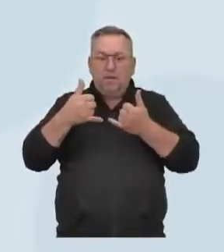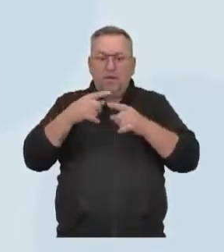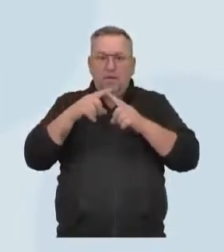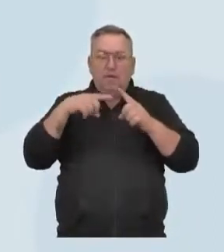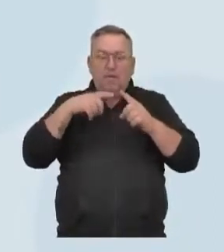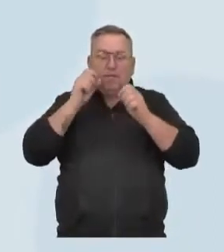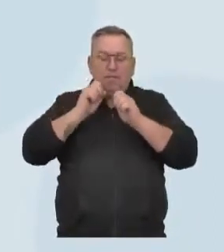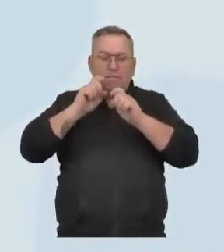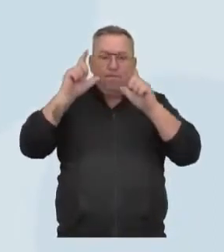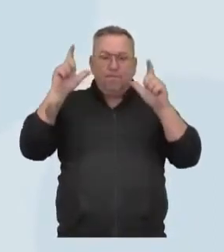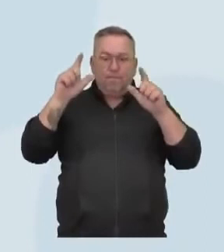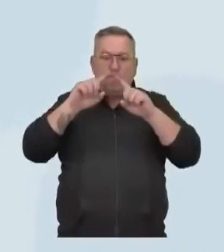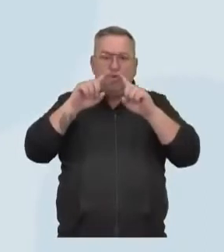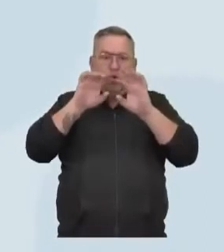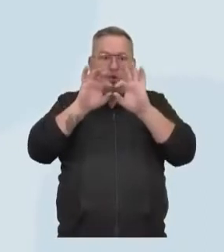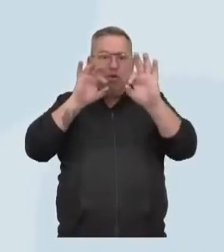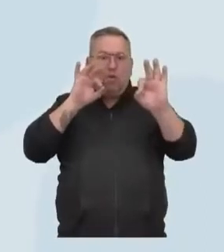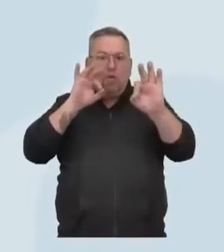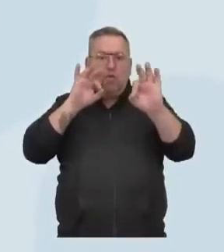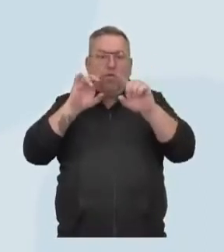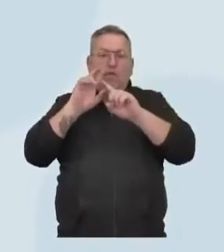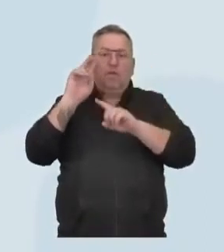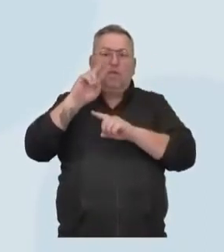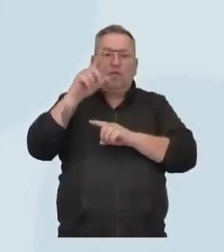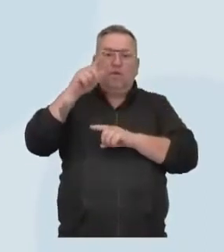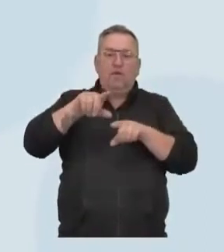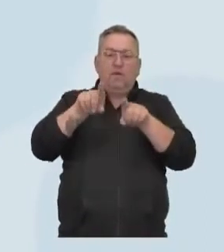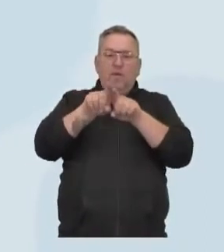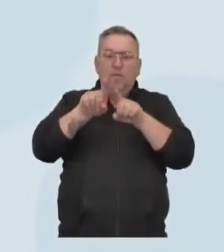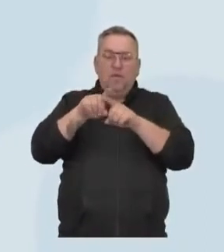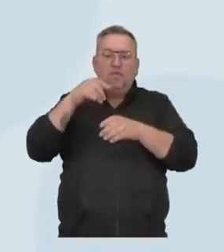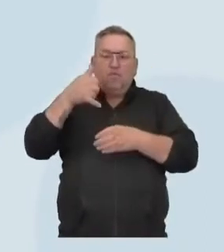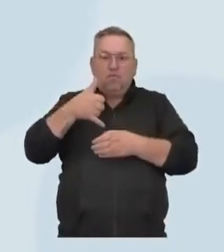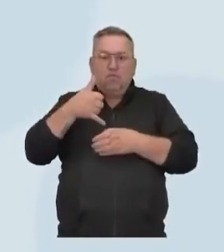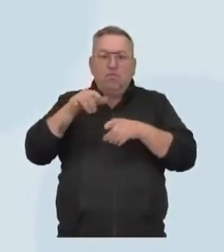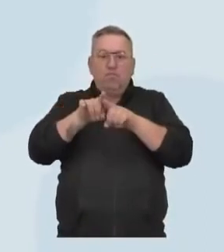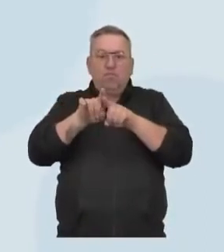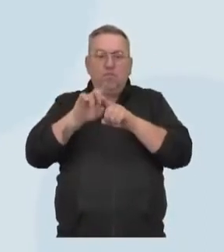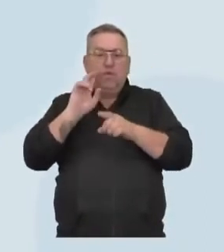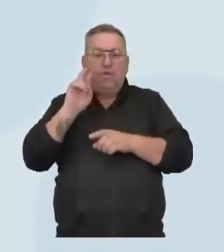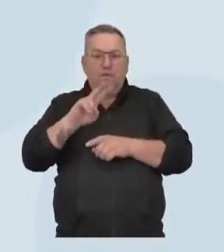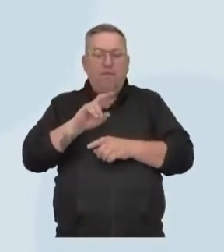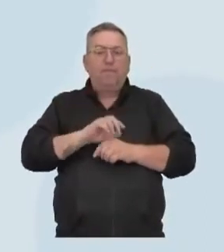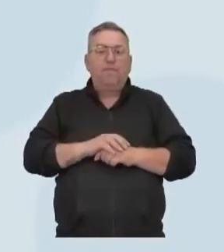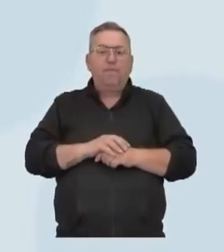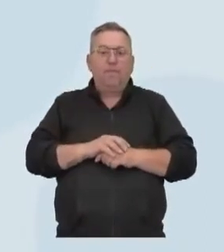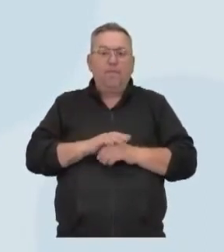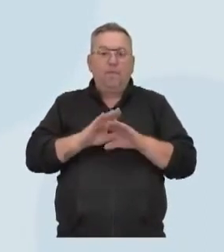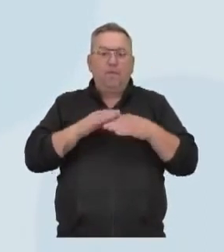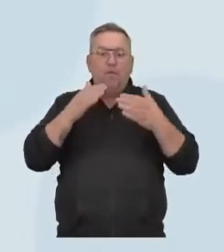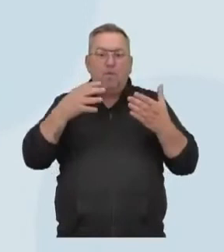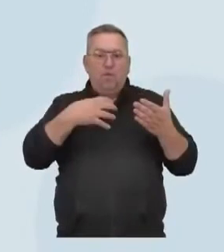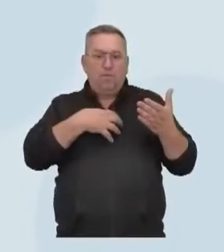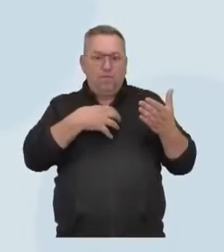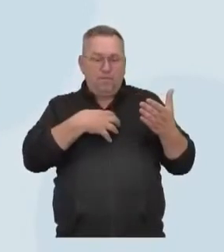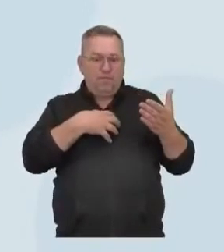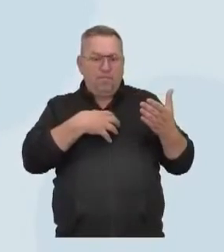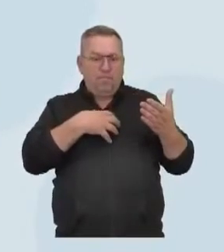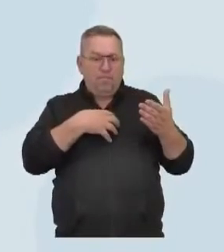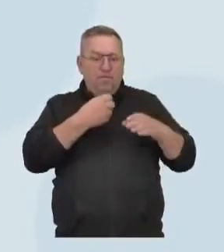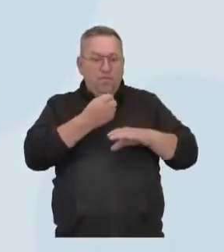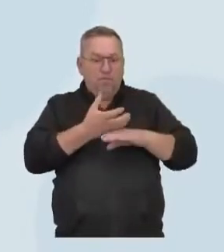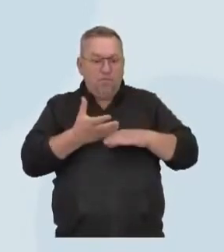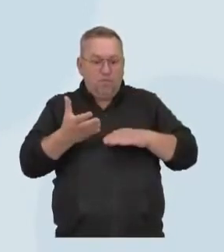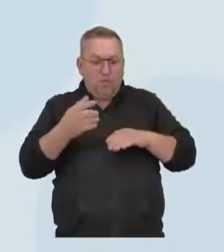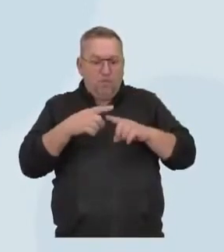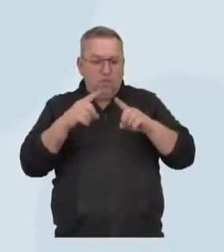pela porta ou mais longe ou mais distante que o velho João Cardoso não chamasse, risonho e renitente, como mosca derramada. E aí, no